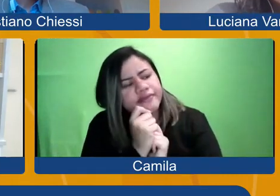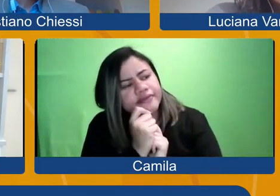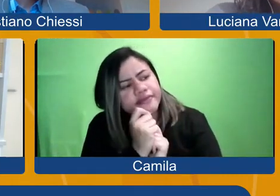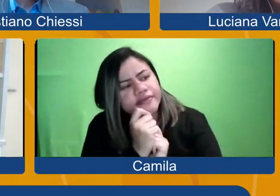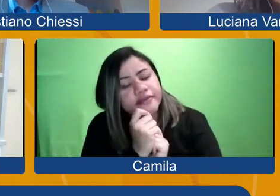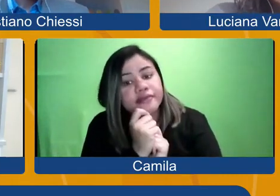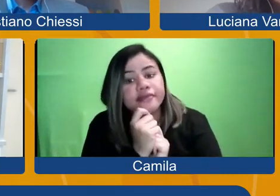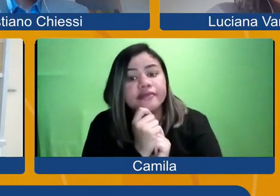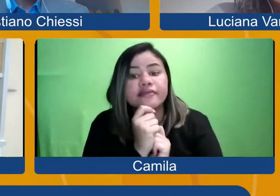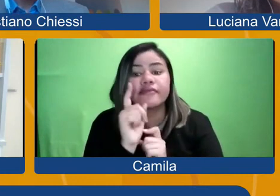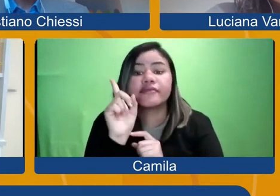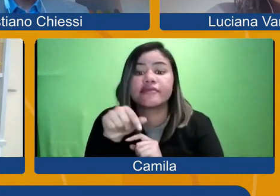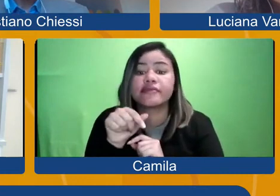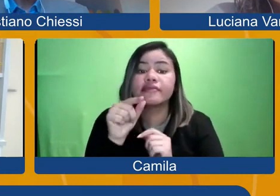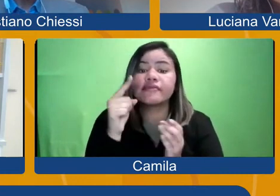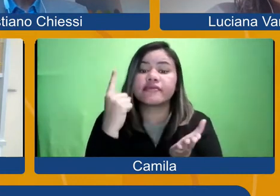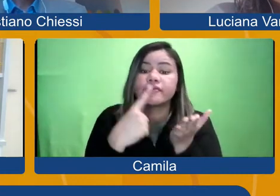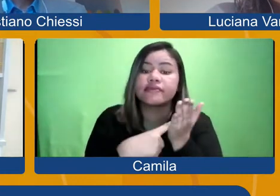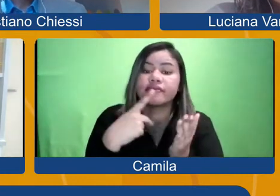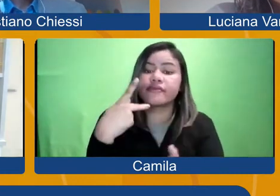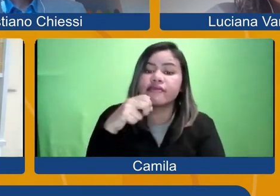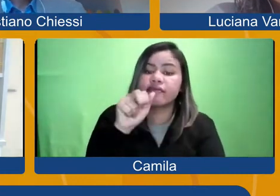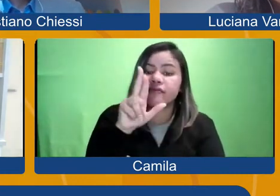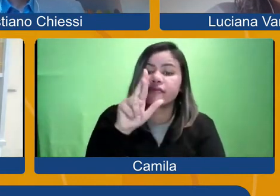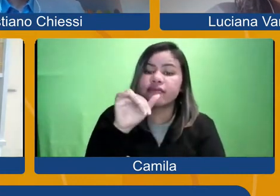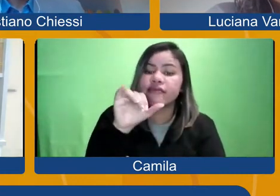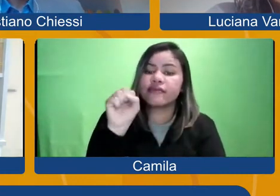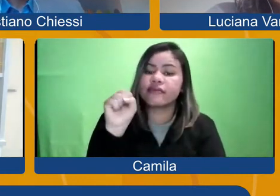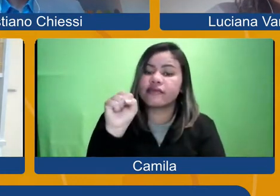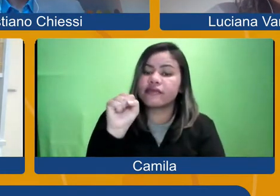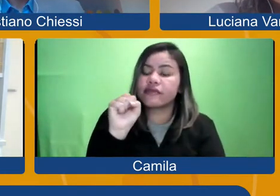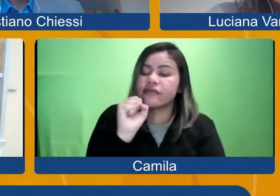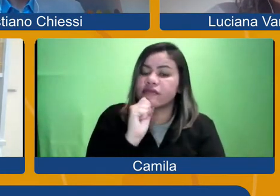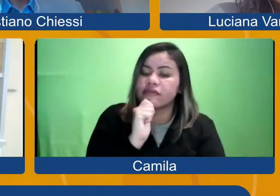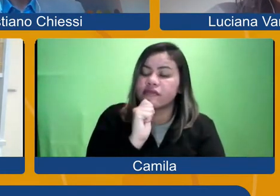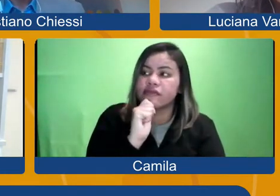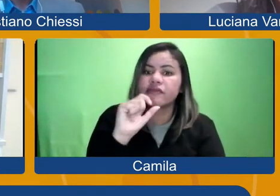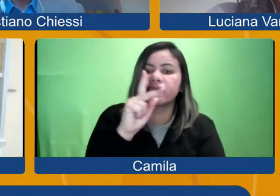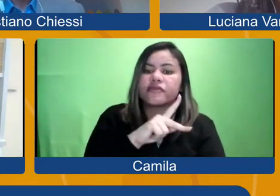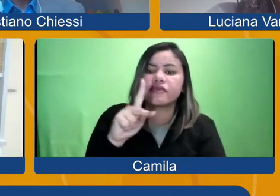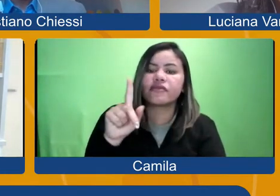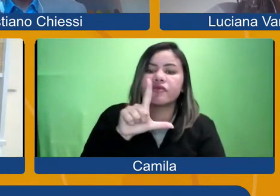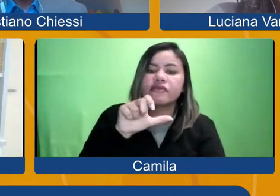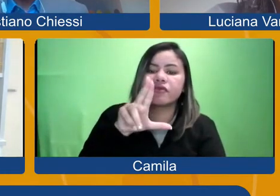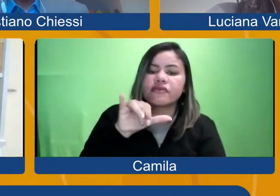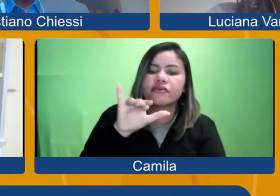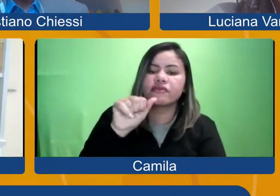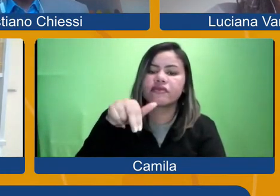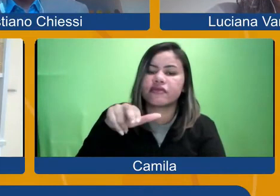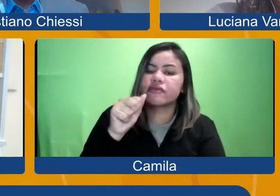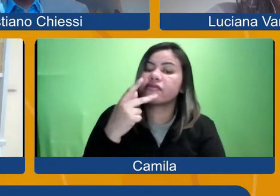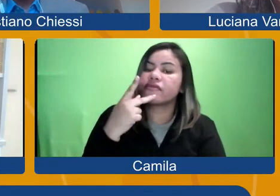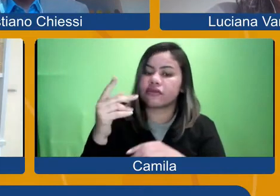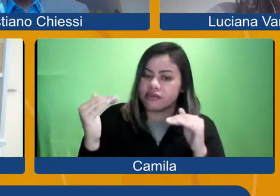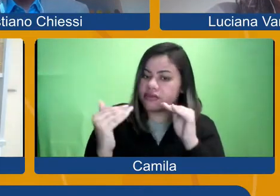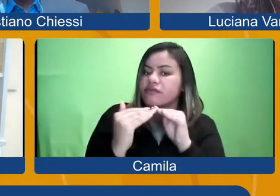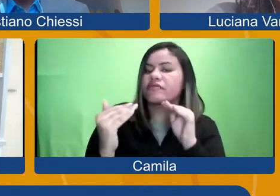a questão do Acordo de Paris, né? A professora Luciana comentou, eu concordo com ela,